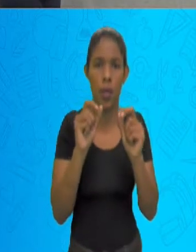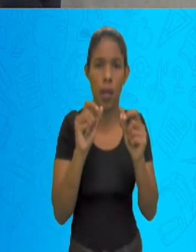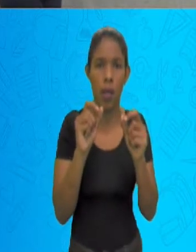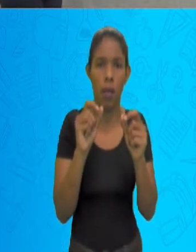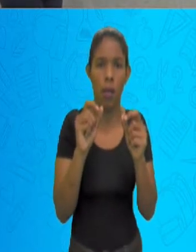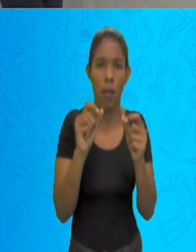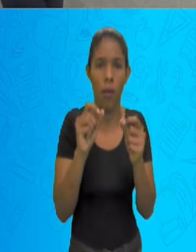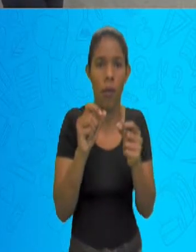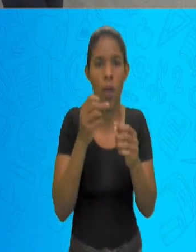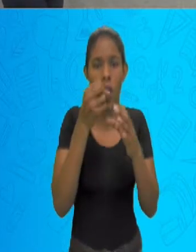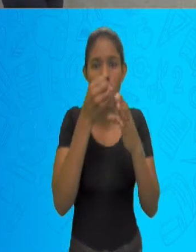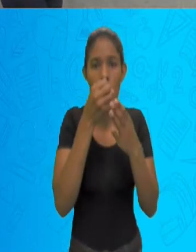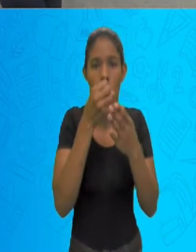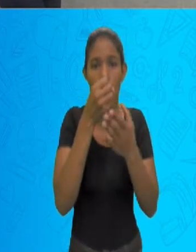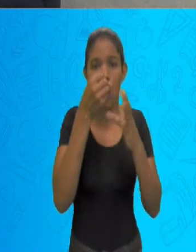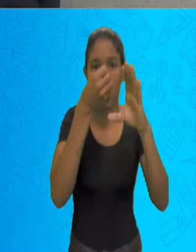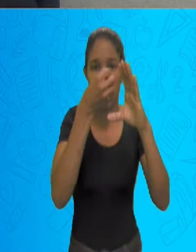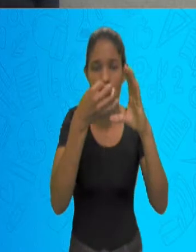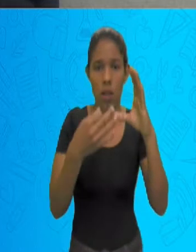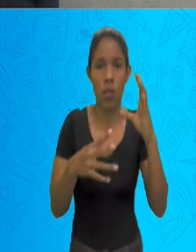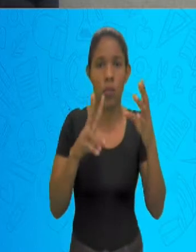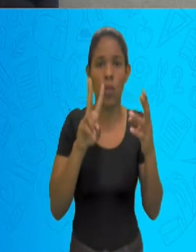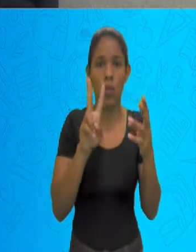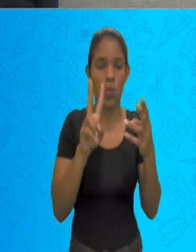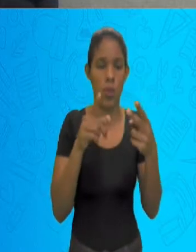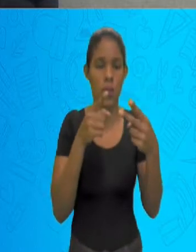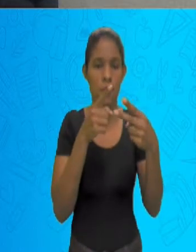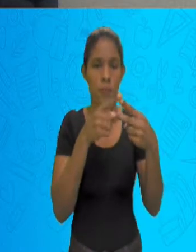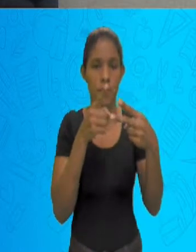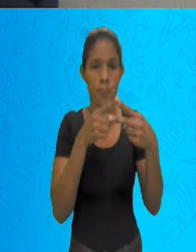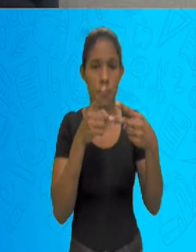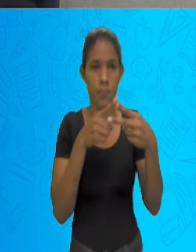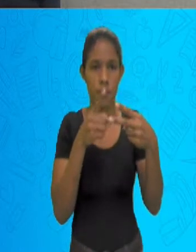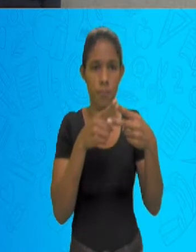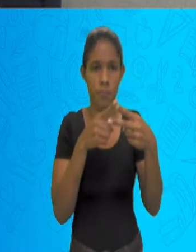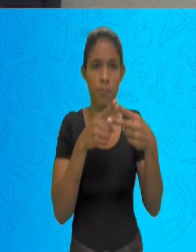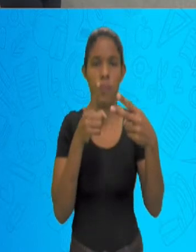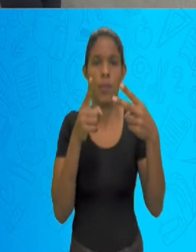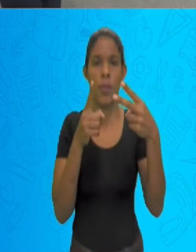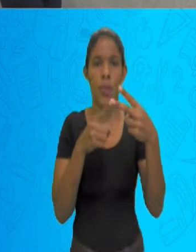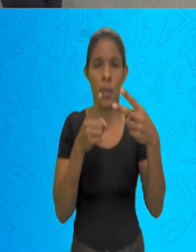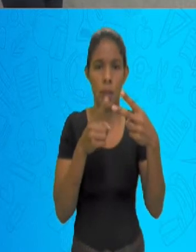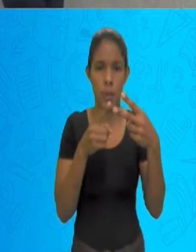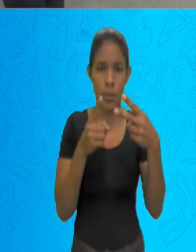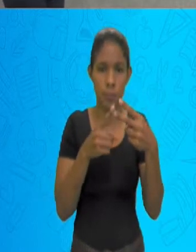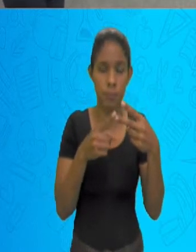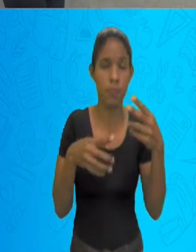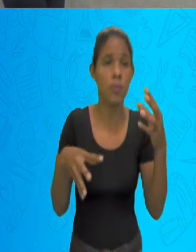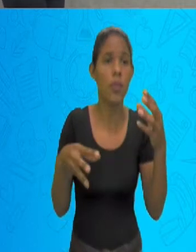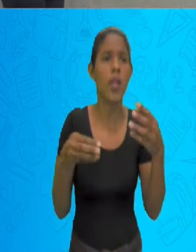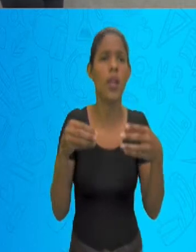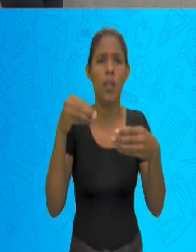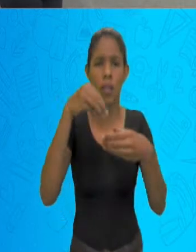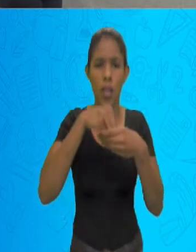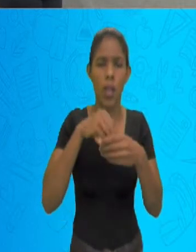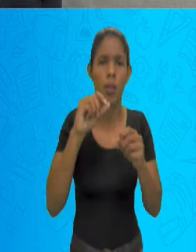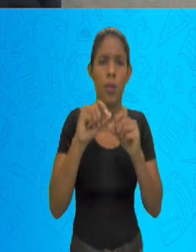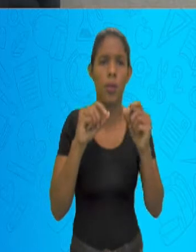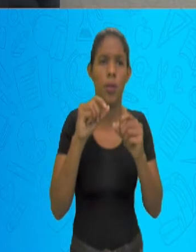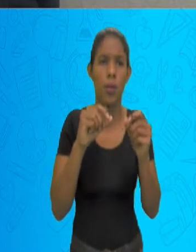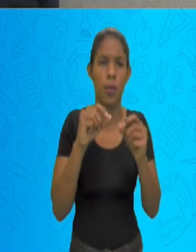e irregulares. E dentre eles podemos incluir o tetraedro, o hexaedro,